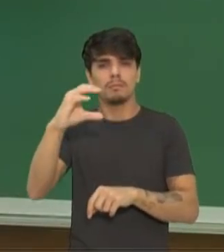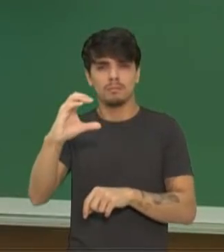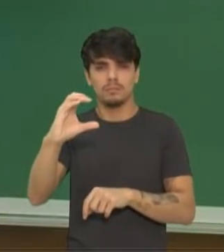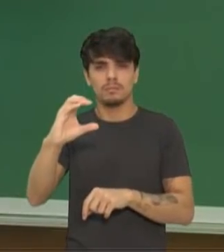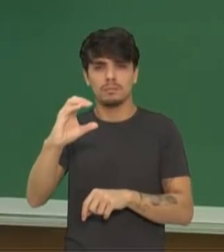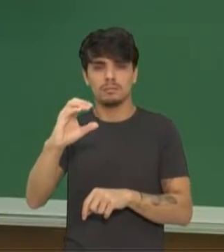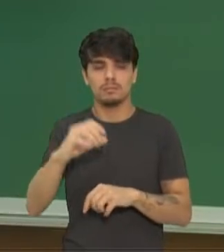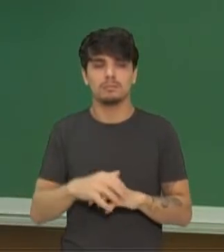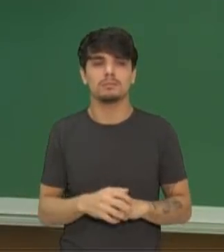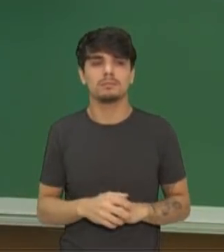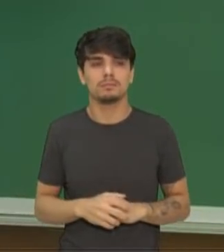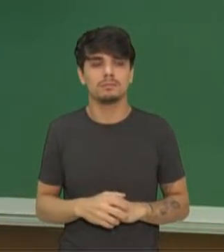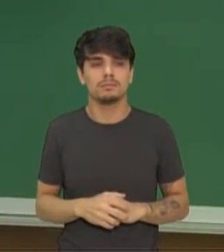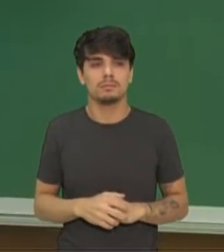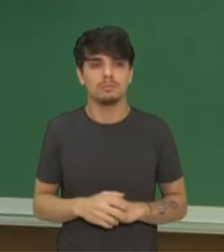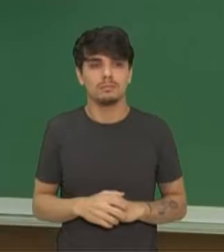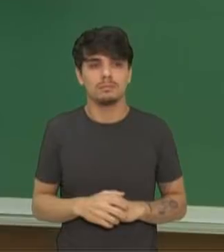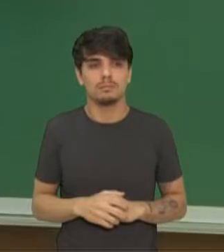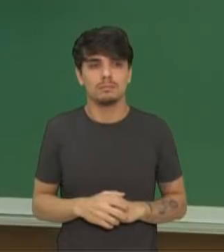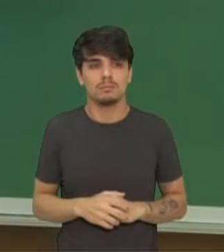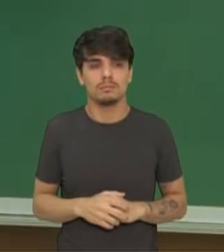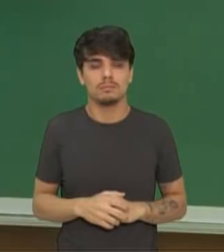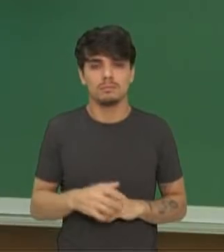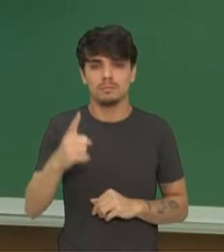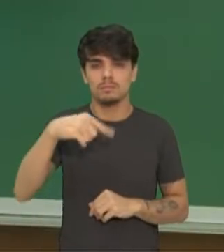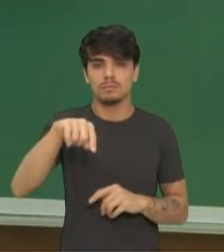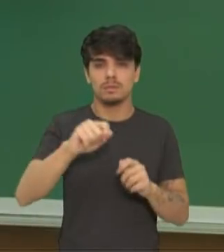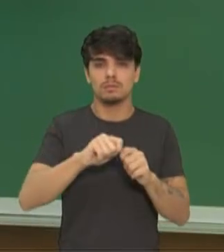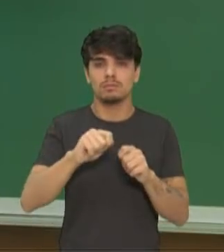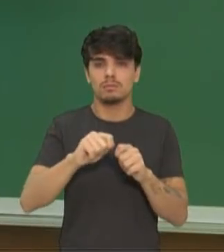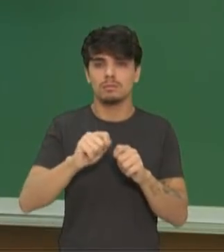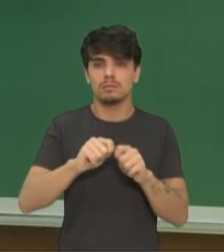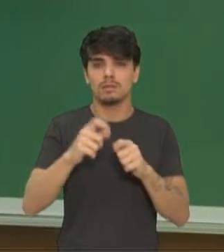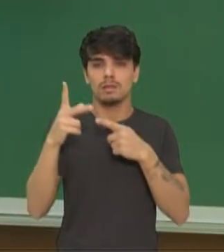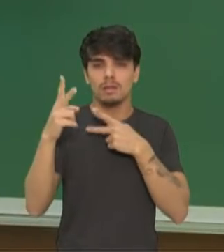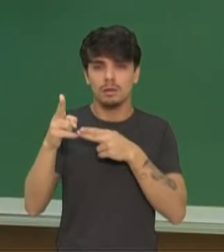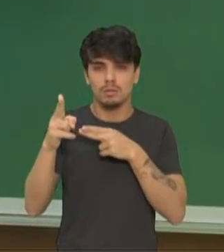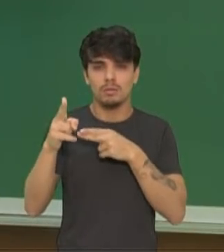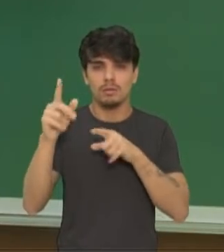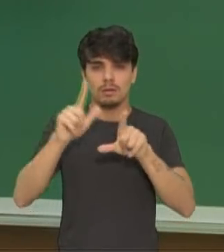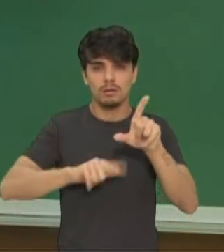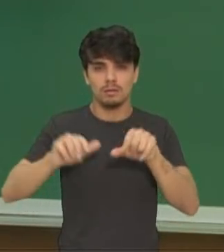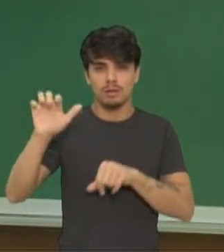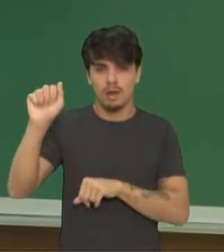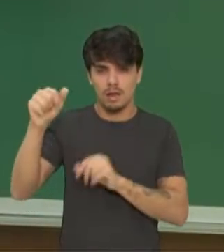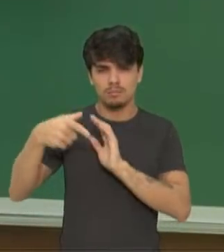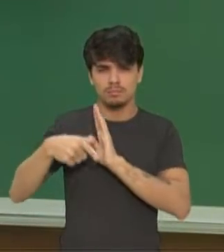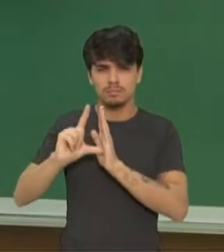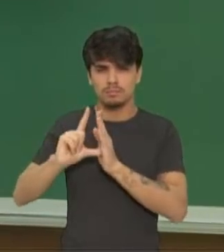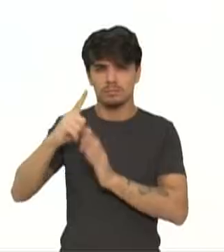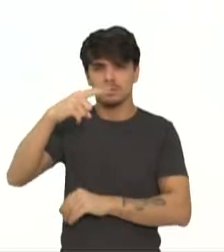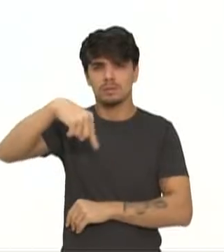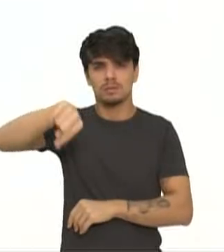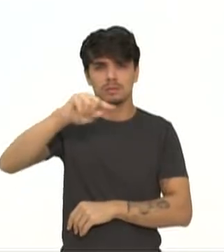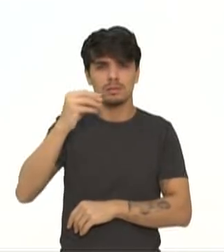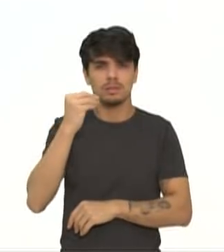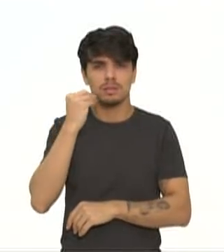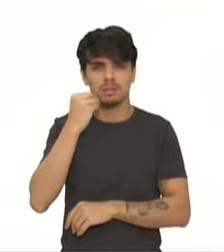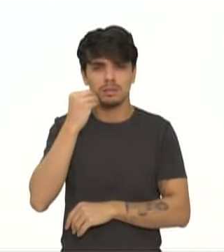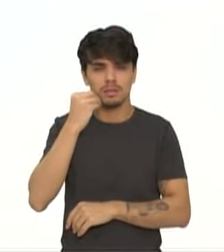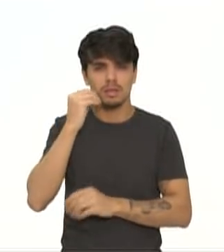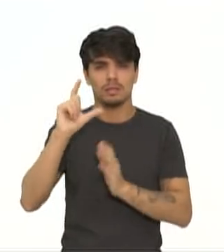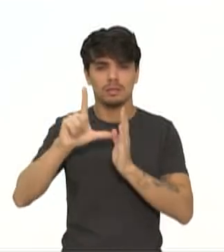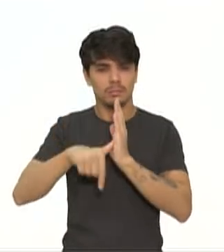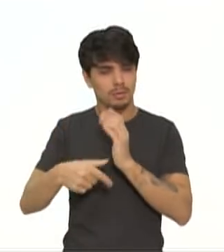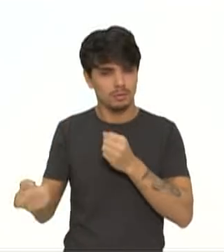para vocês. E vocês vão fazer a mesma forma que foi na letra A ali no quadro que a gente fez, tá? Tente aí e a gente vai